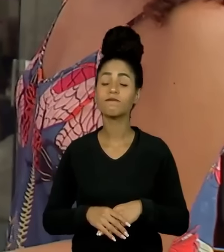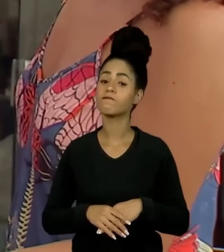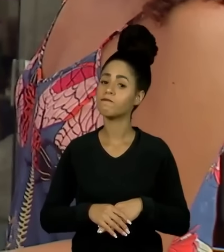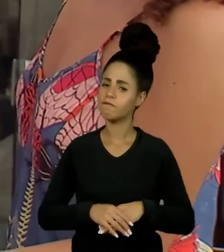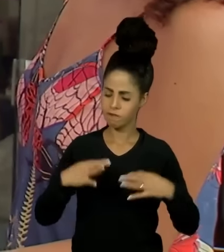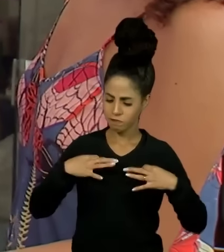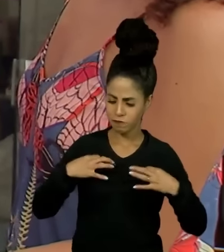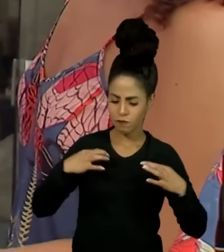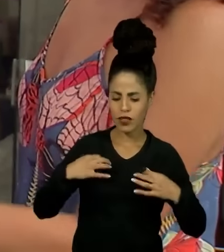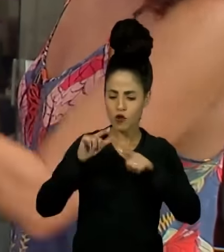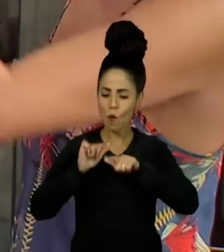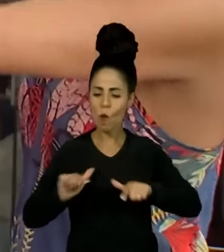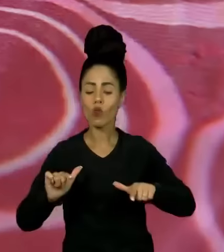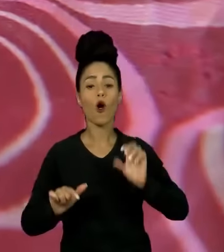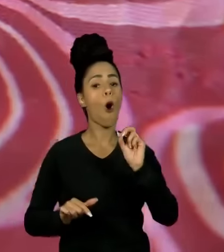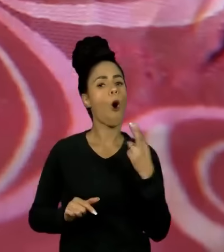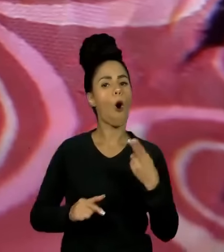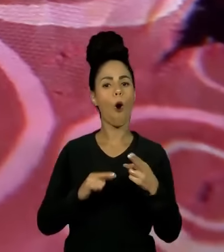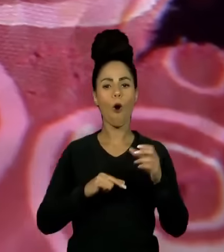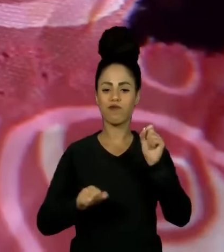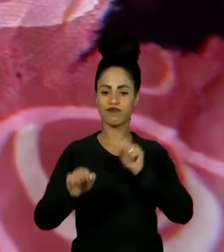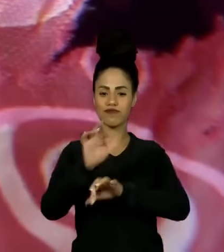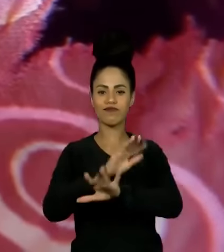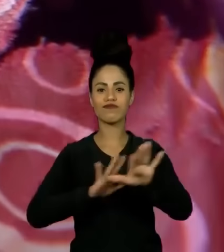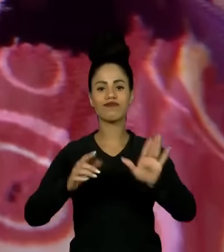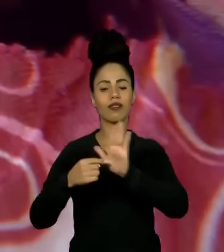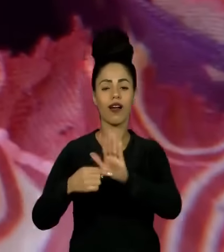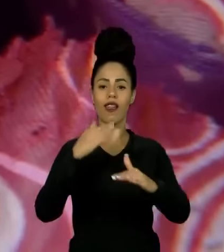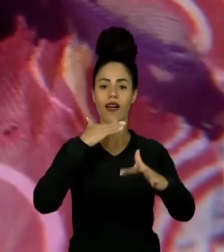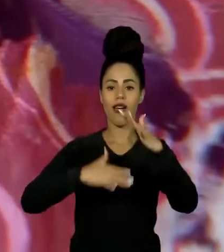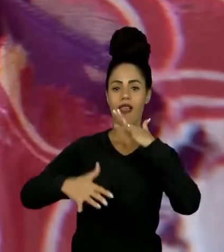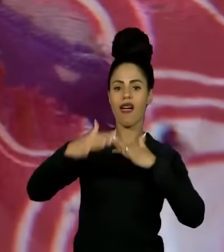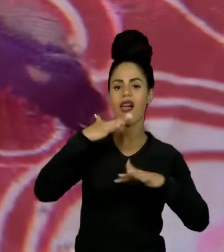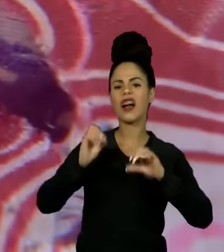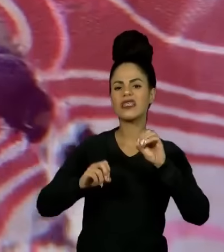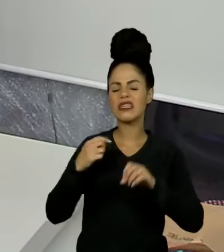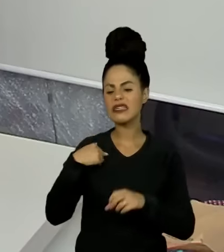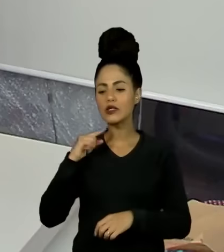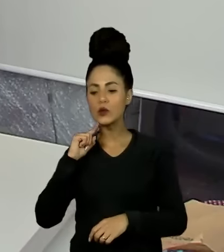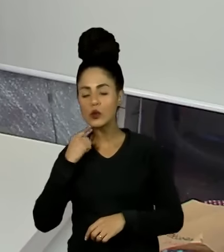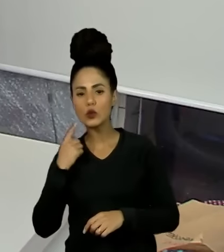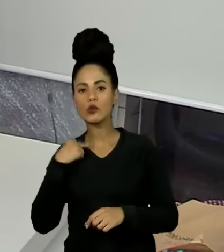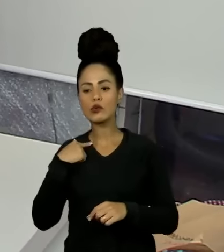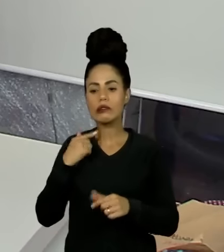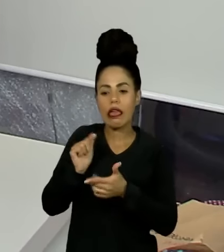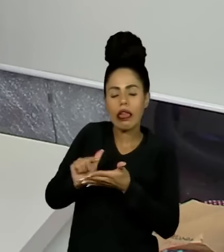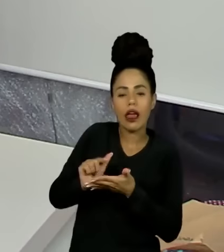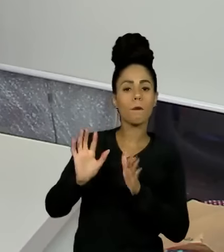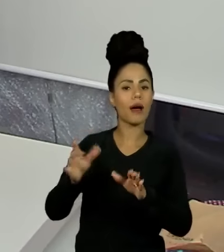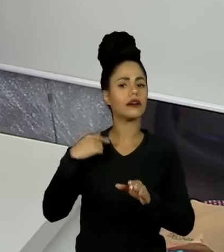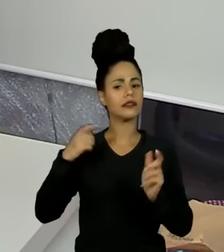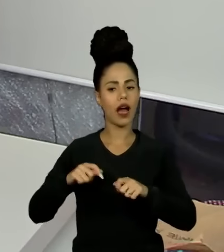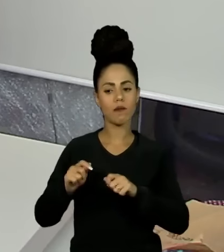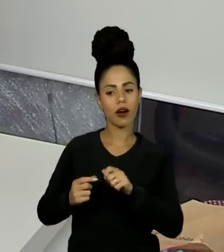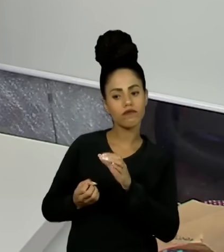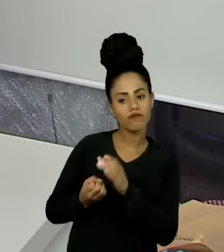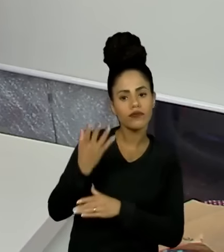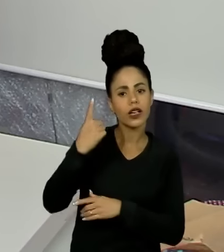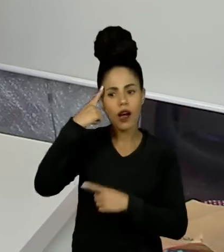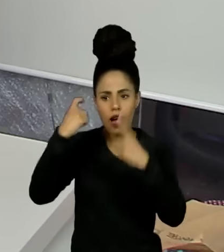Tecidos lisos e estampados, alguns danificados ou manchados. Criatividade e técnica para o